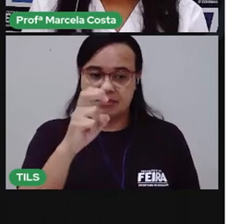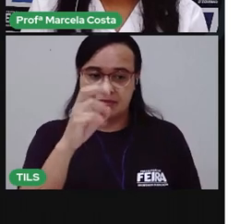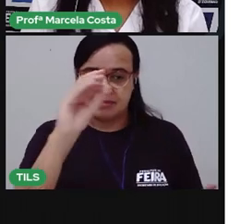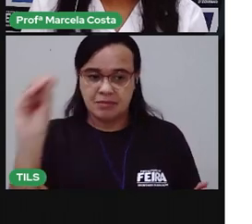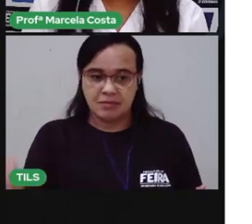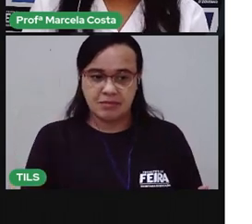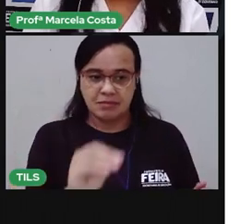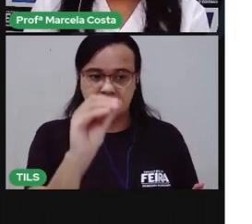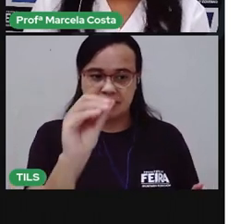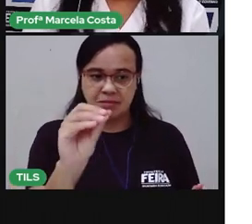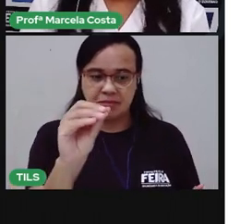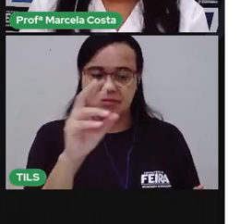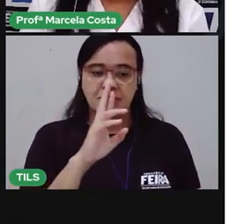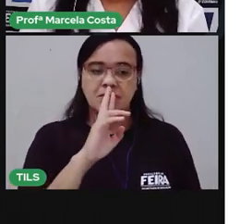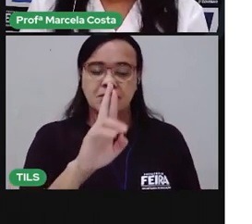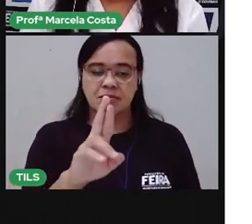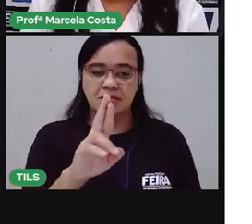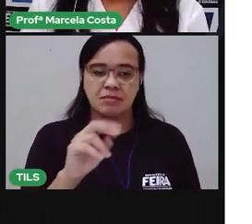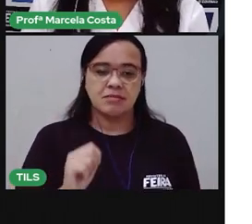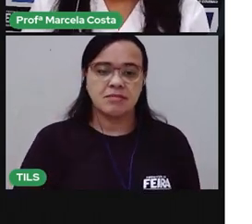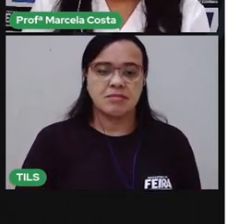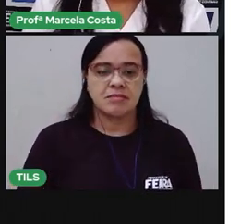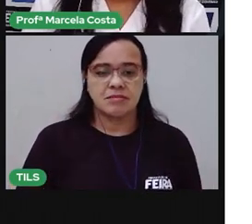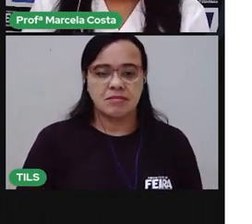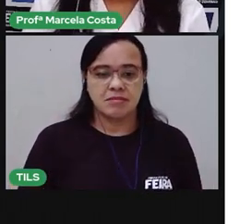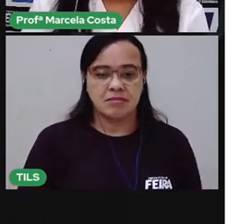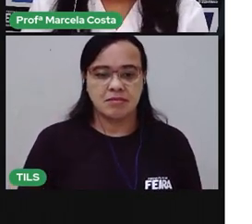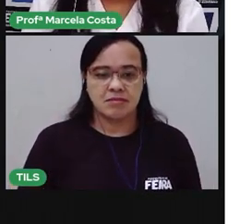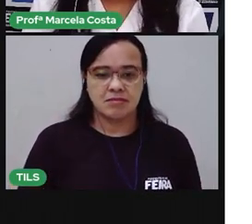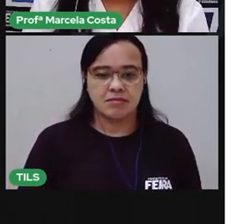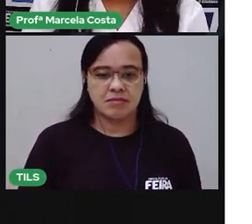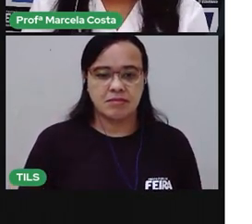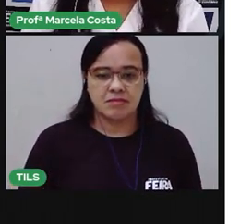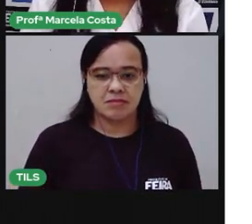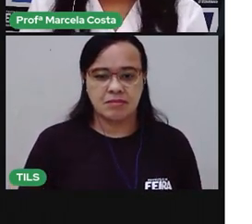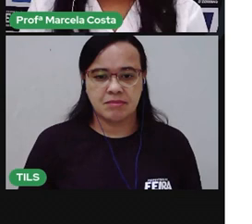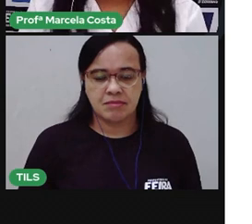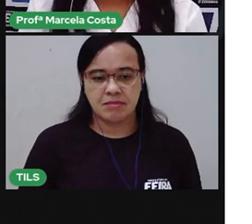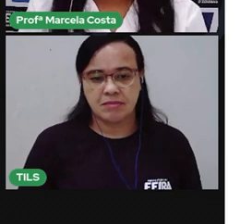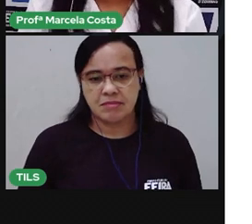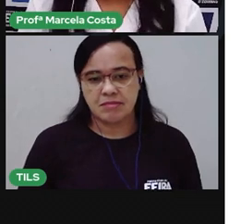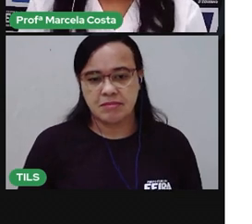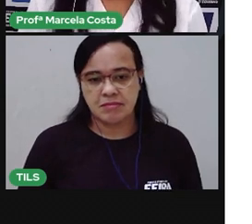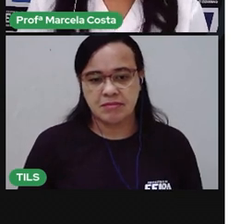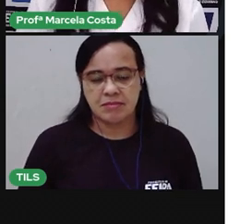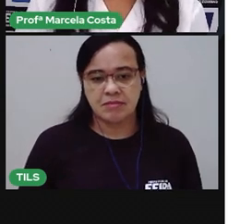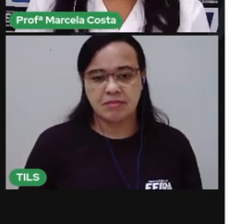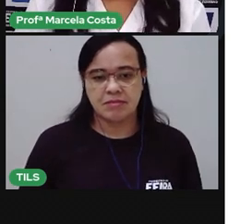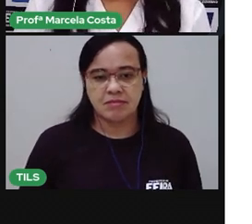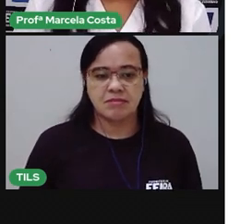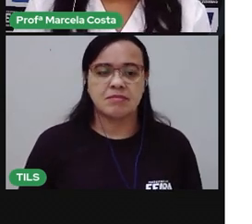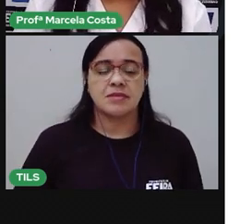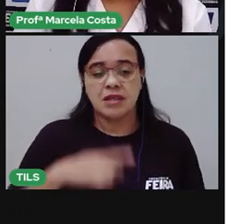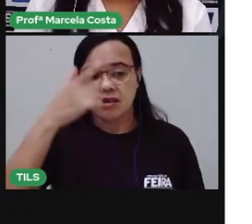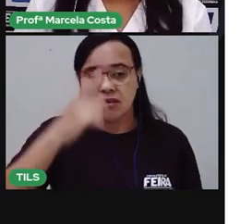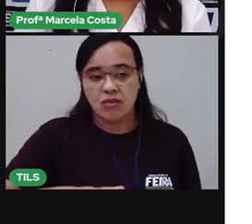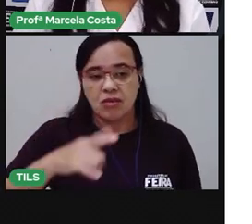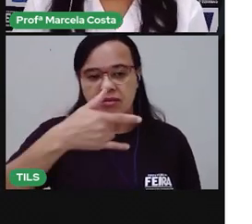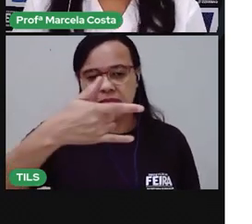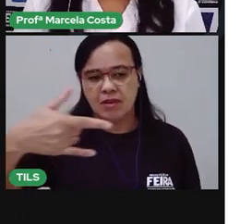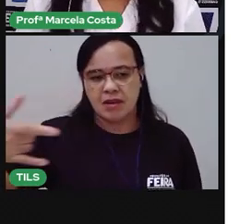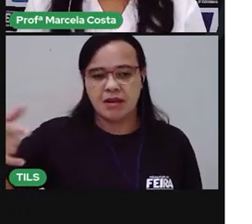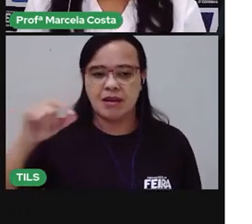espaço e agora essa letra essa palavra aqui em cima que eu colei vamos voltar